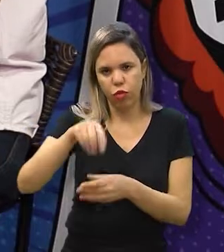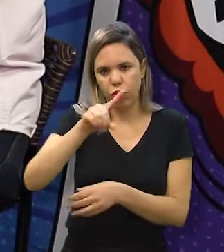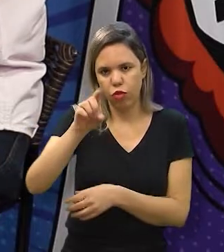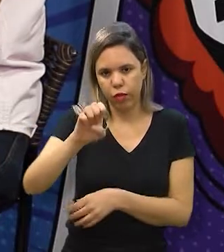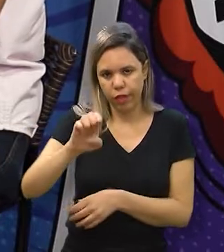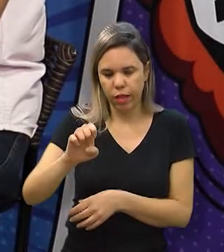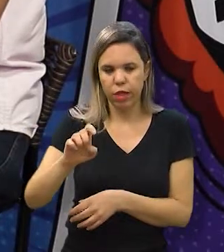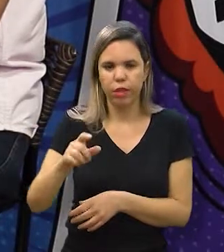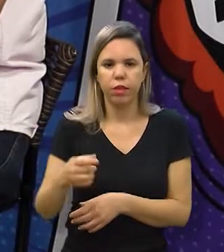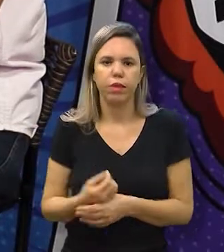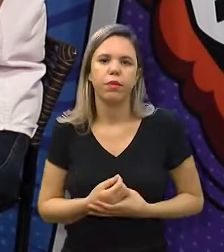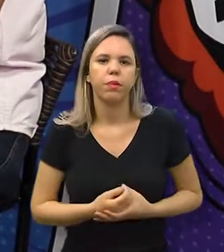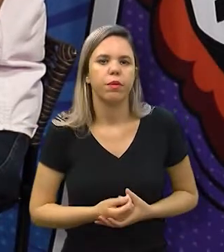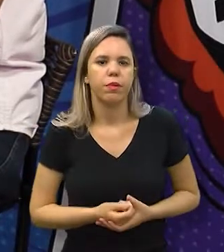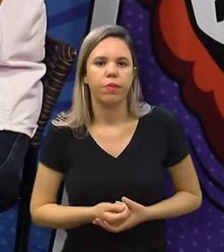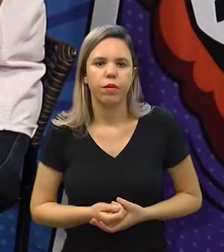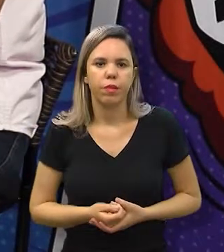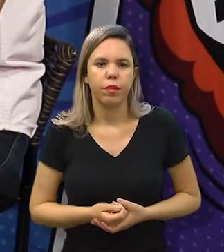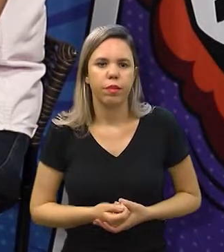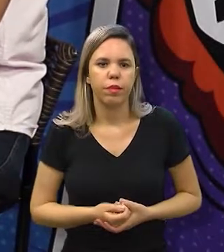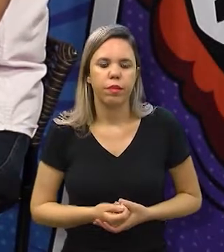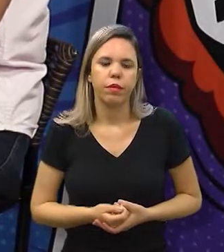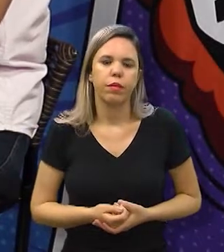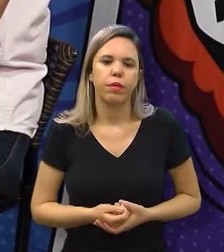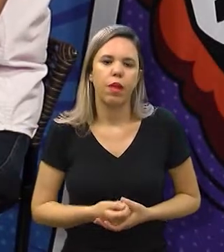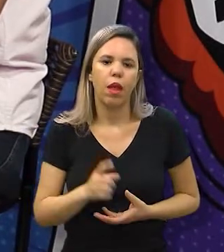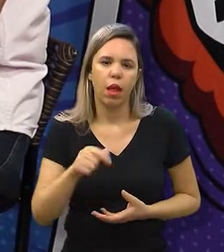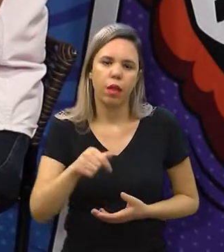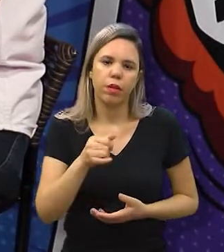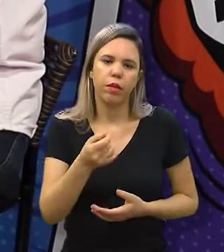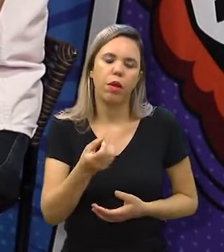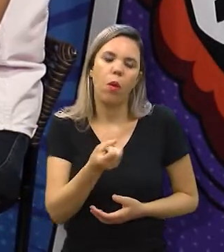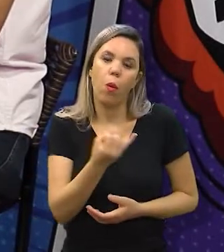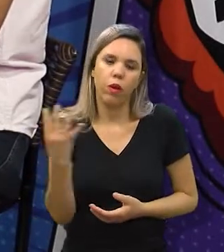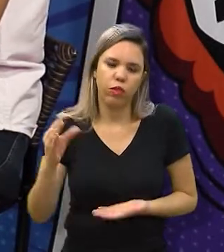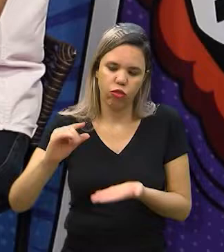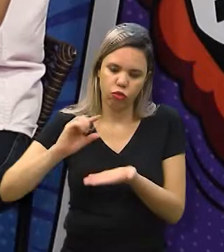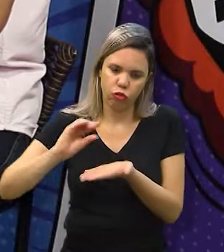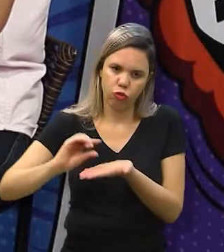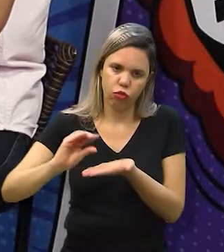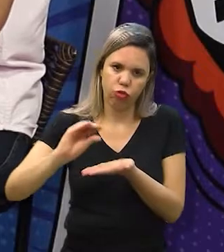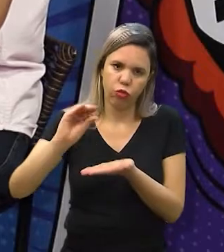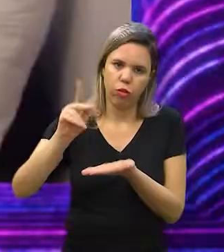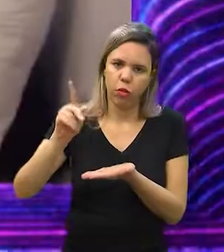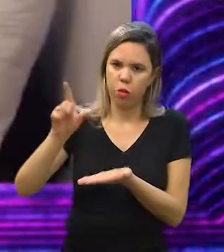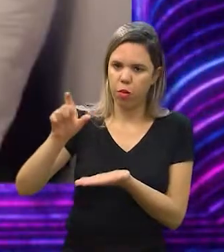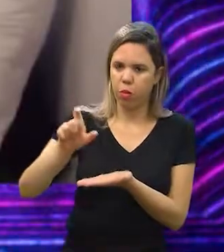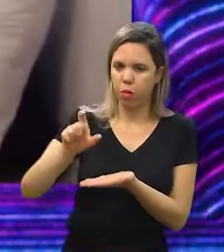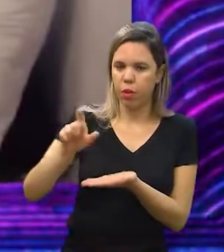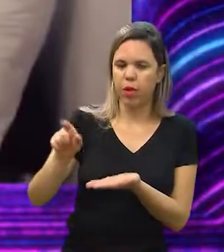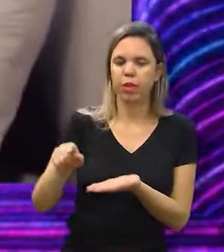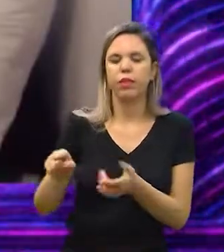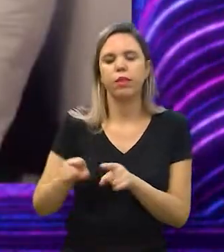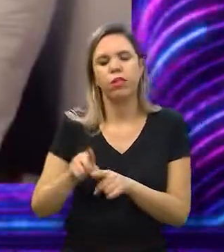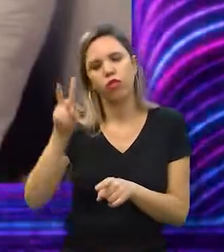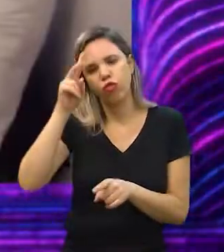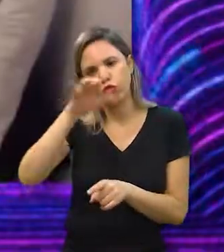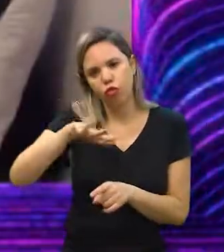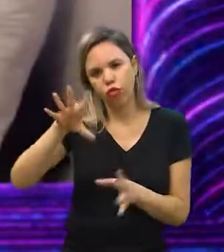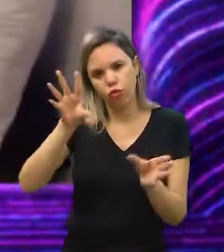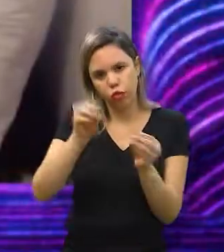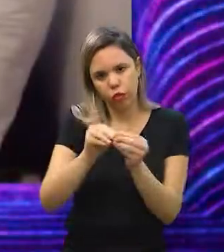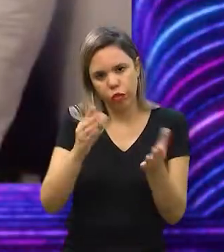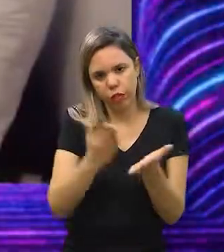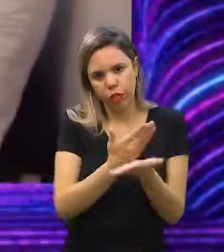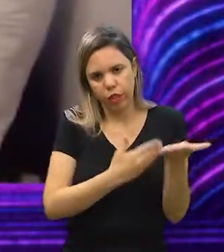Na verdade, é o Zui e um Plix. Então, as camadas de Vikadas são chamadas de Plix. E no história